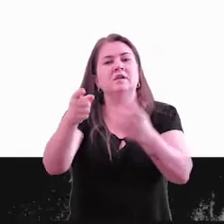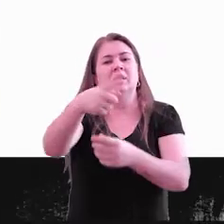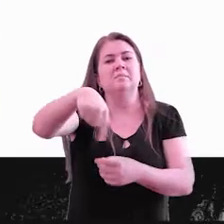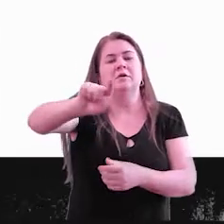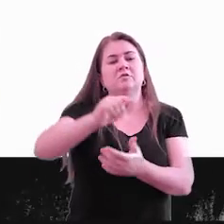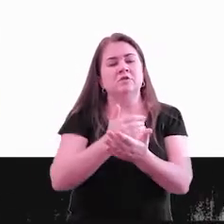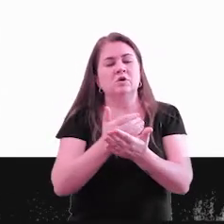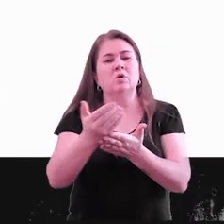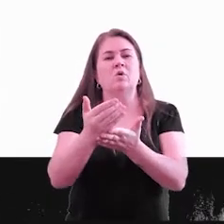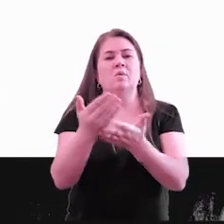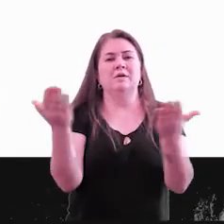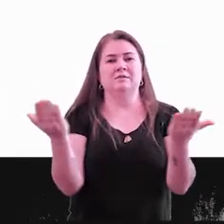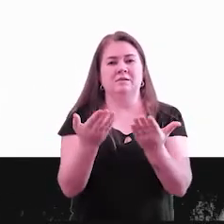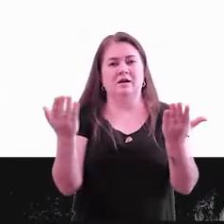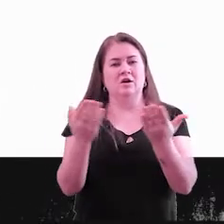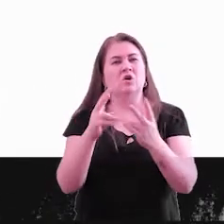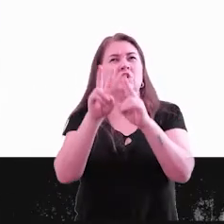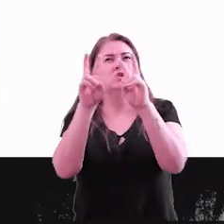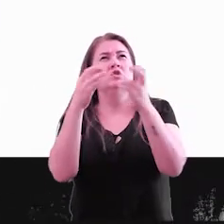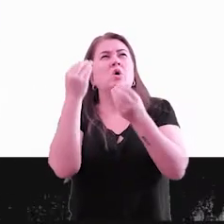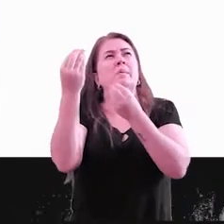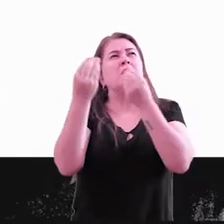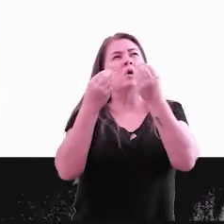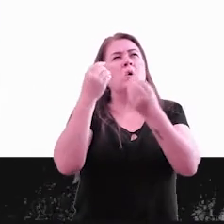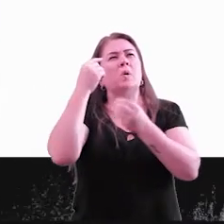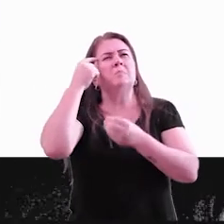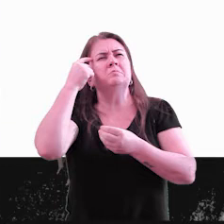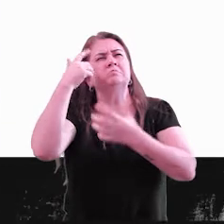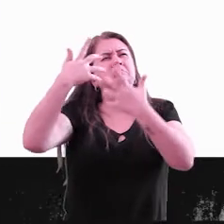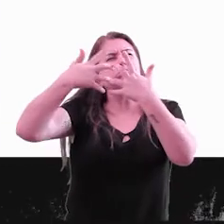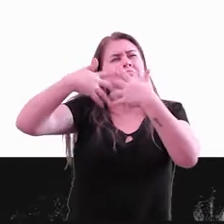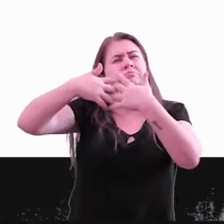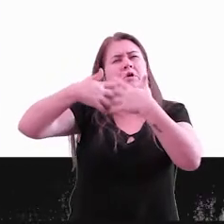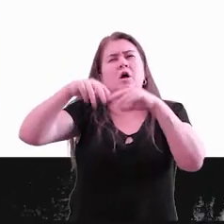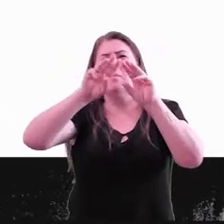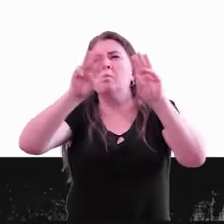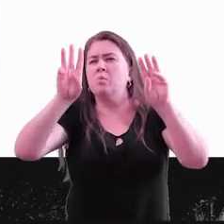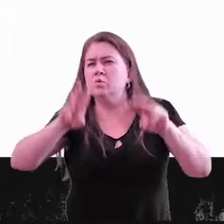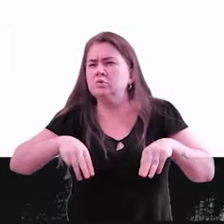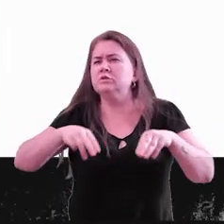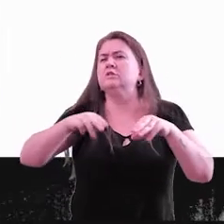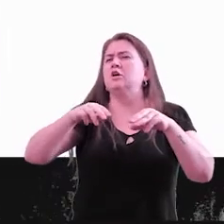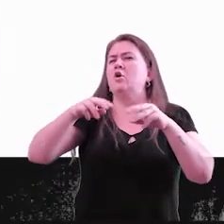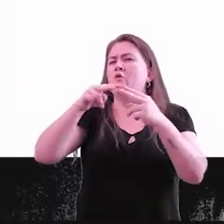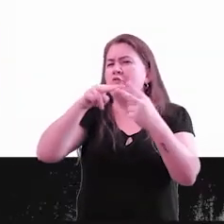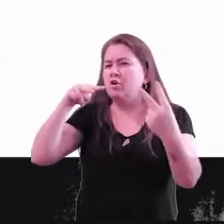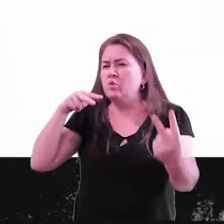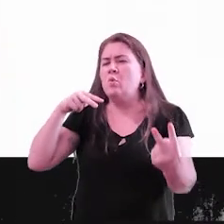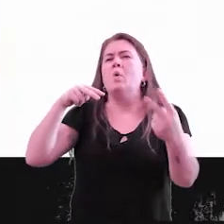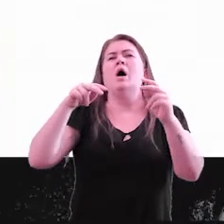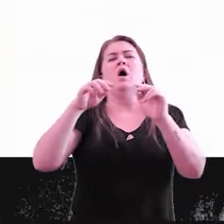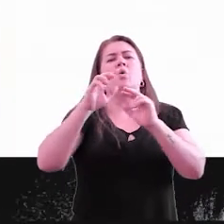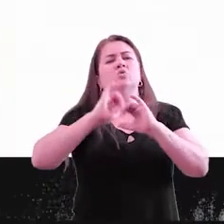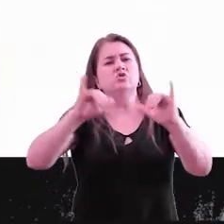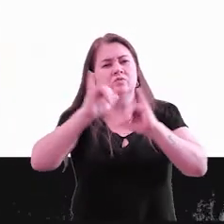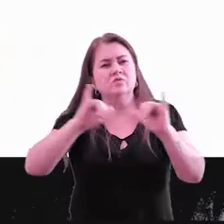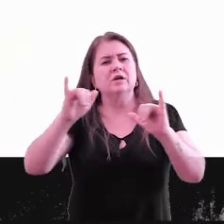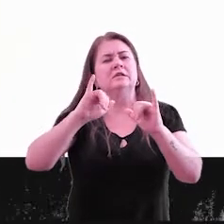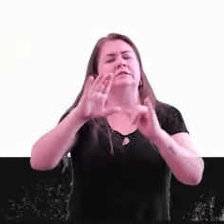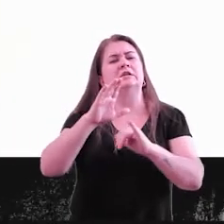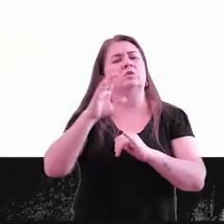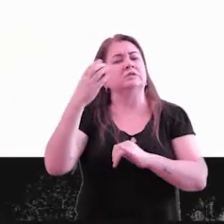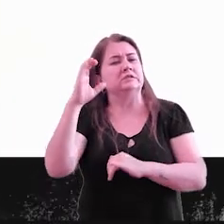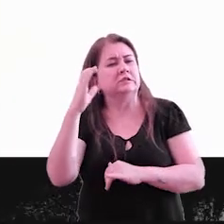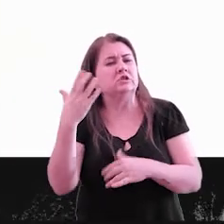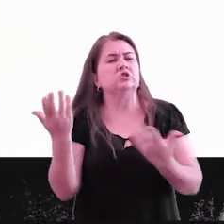pensar divulgação científica na perspectiva de transformação social, de inclusão social, da